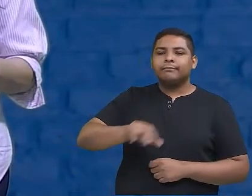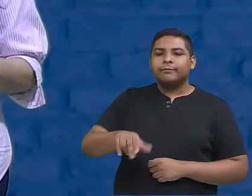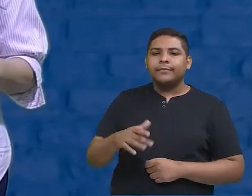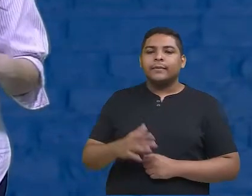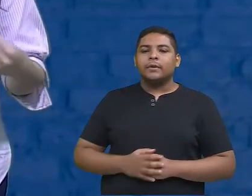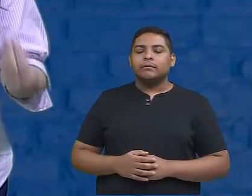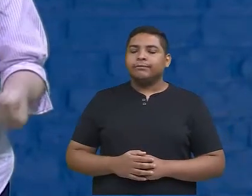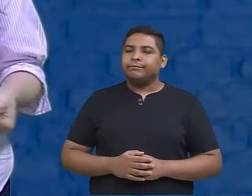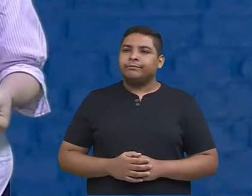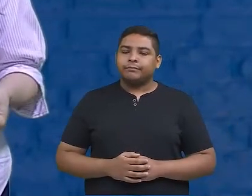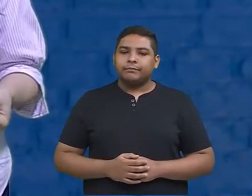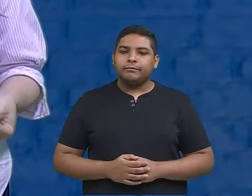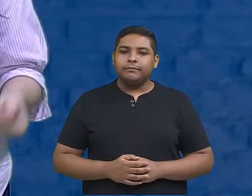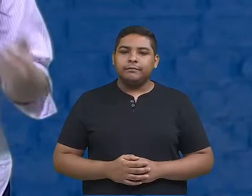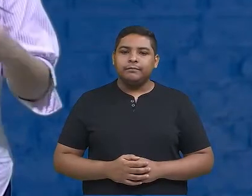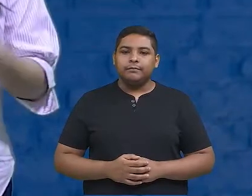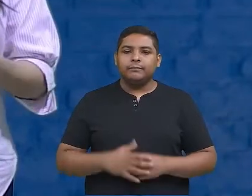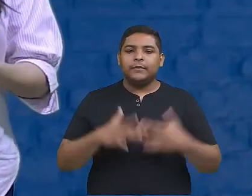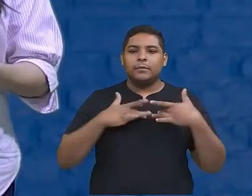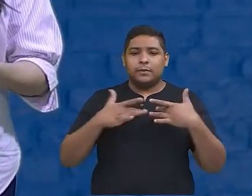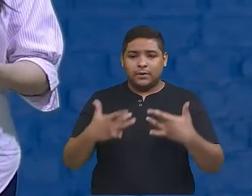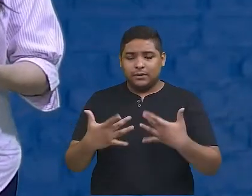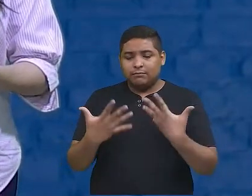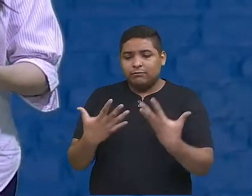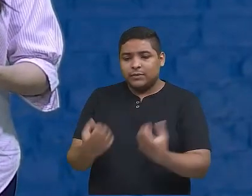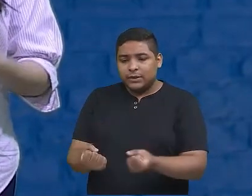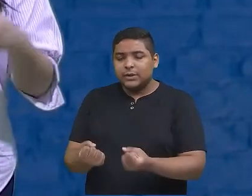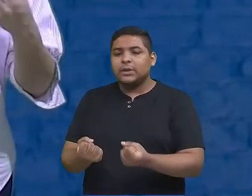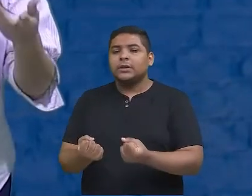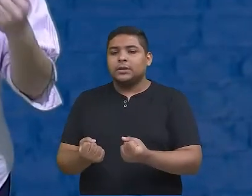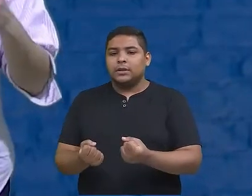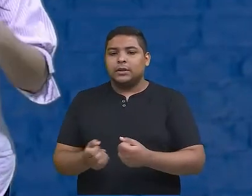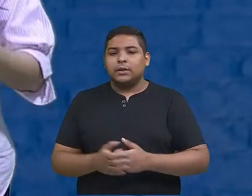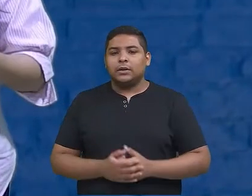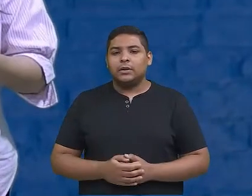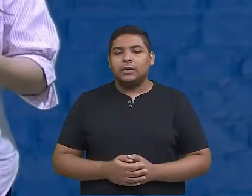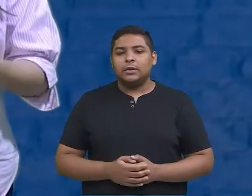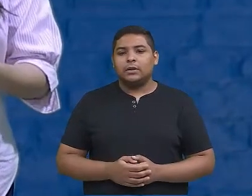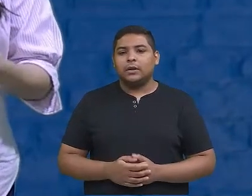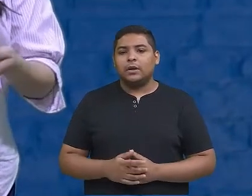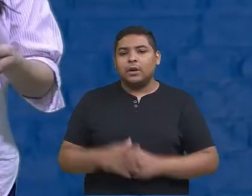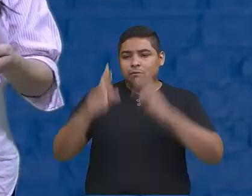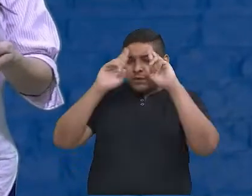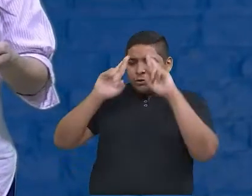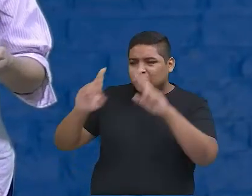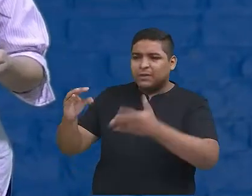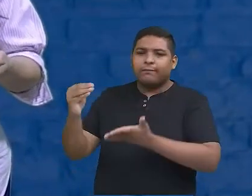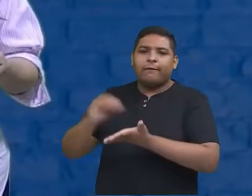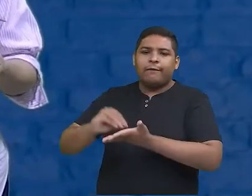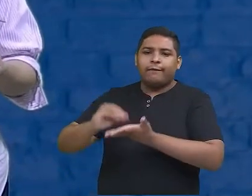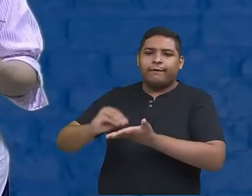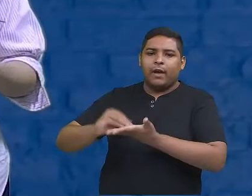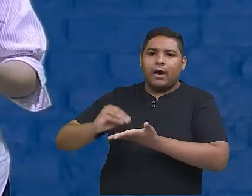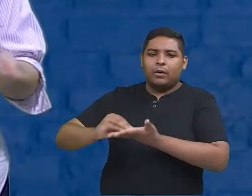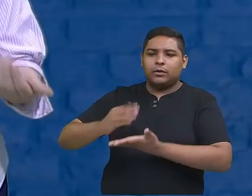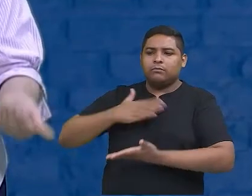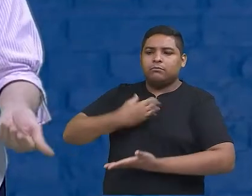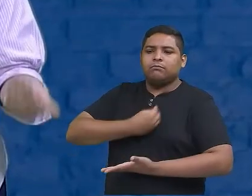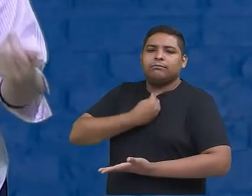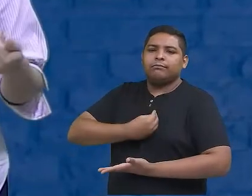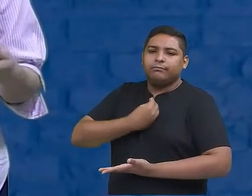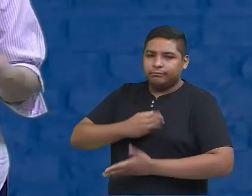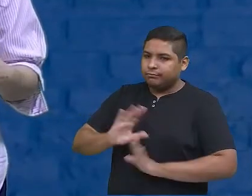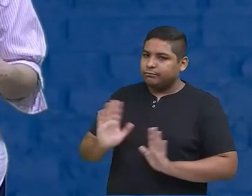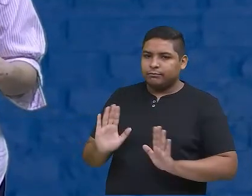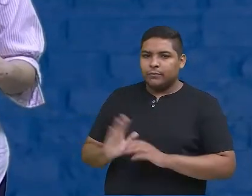amabilidade, aceitar, vamos supor, alguém me desrespeitar. Poxa, não estou tratando você mal, por que